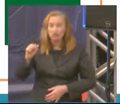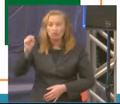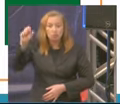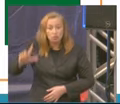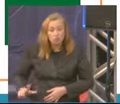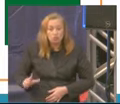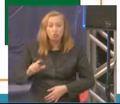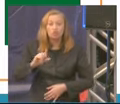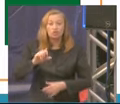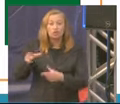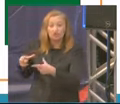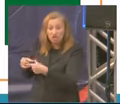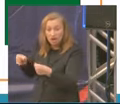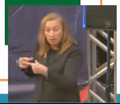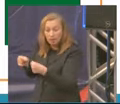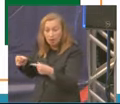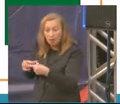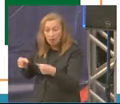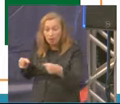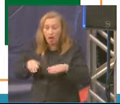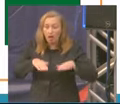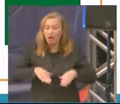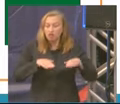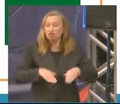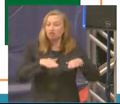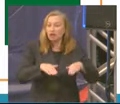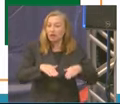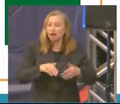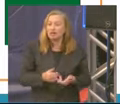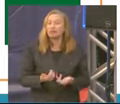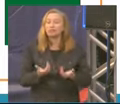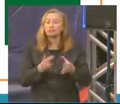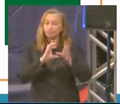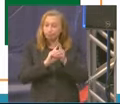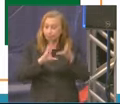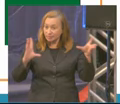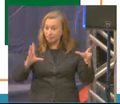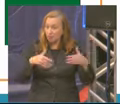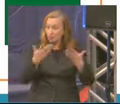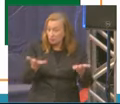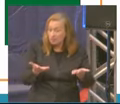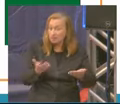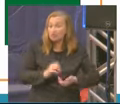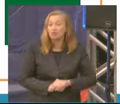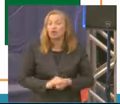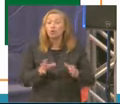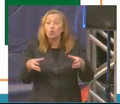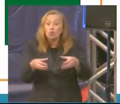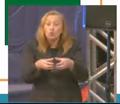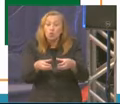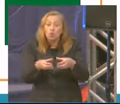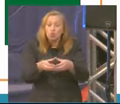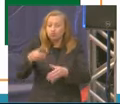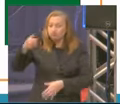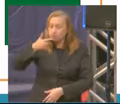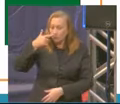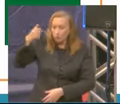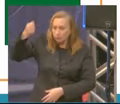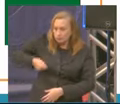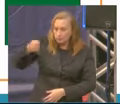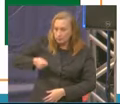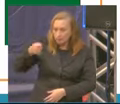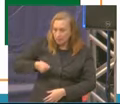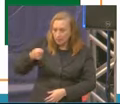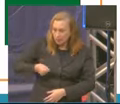o Ocidente, basicamente composto por democracias, antagonizada por um grupo de ditaduras, às vezes também chamado de o